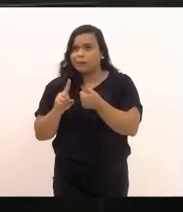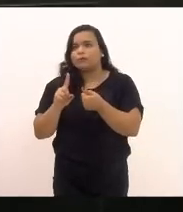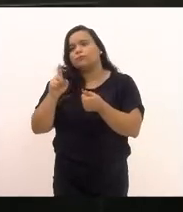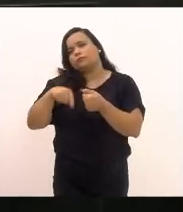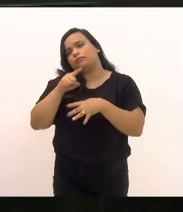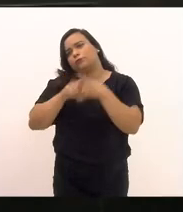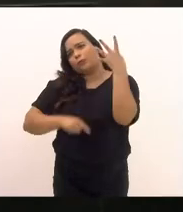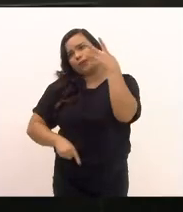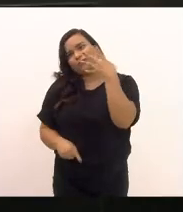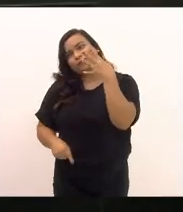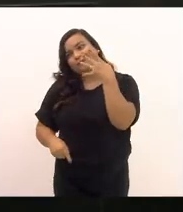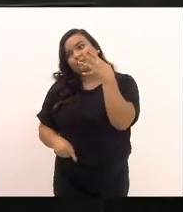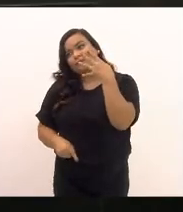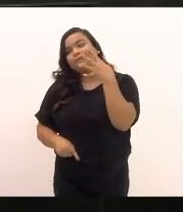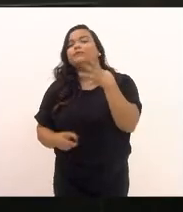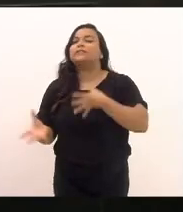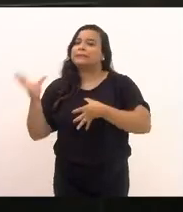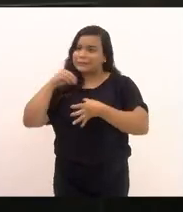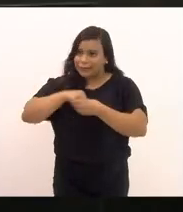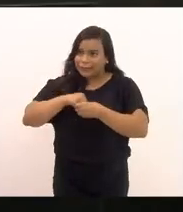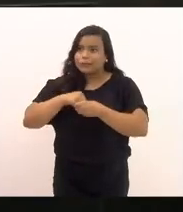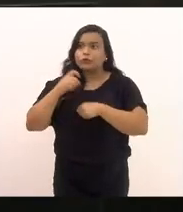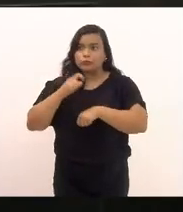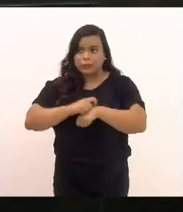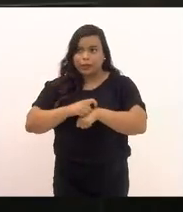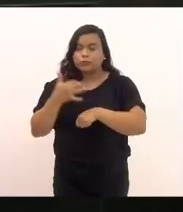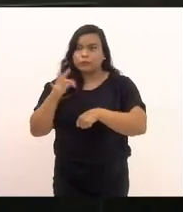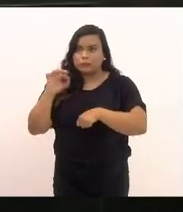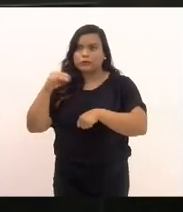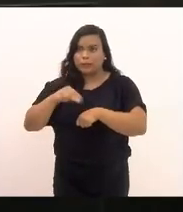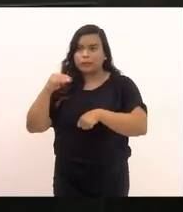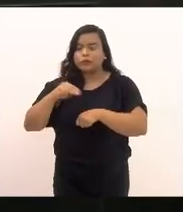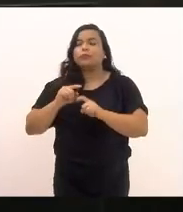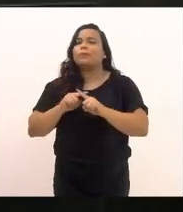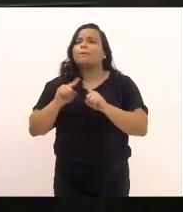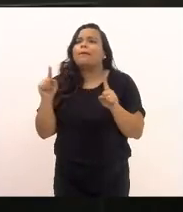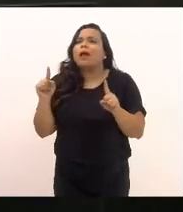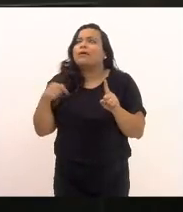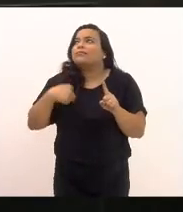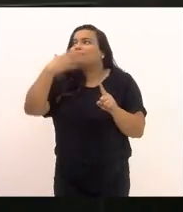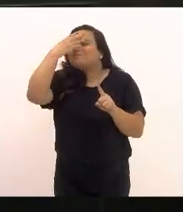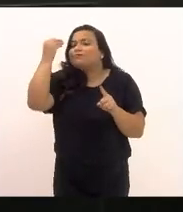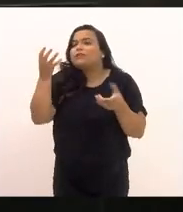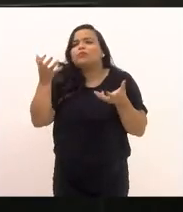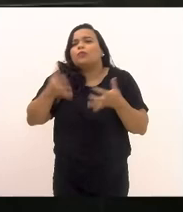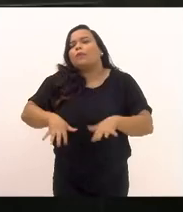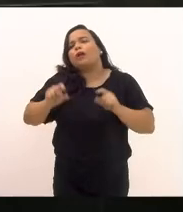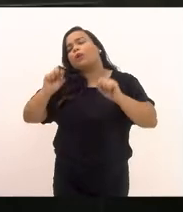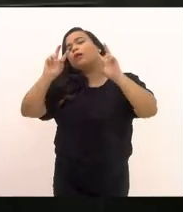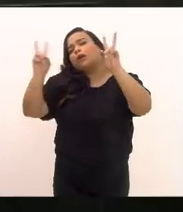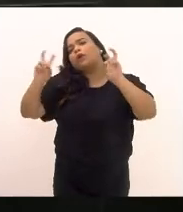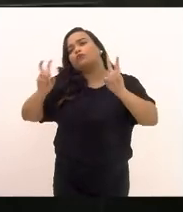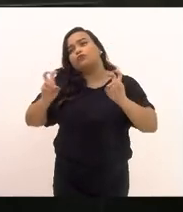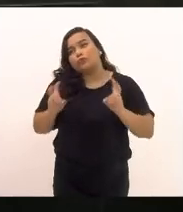4, dentro do meu tempo, mas para não deixar de mencionar questões que me